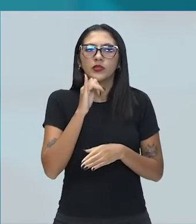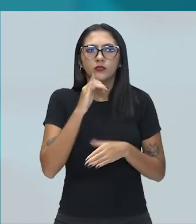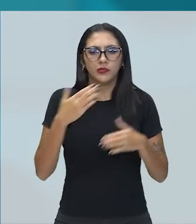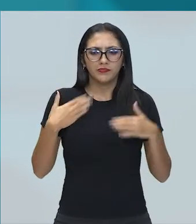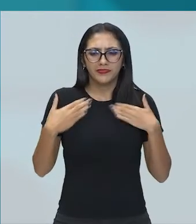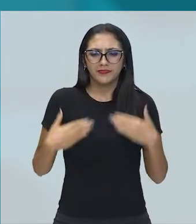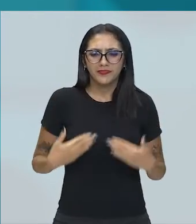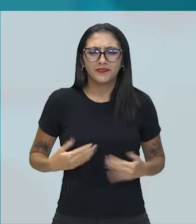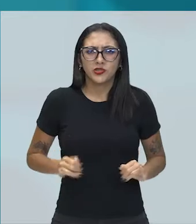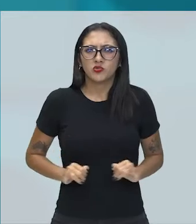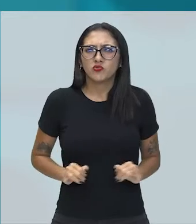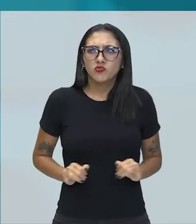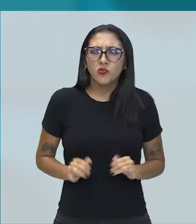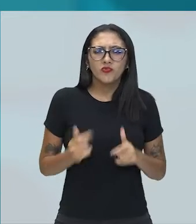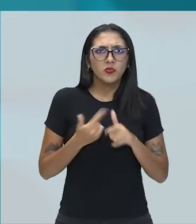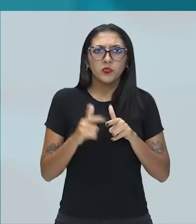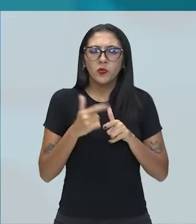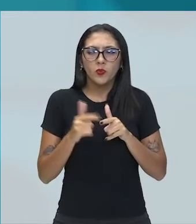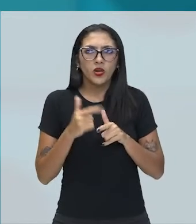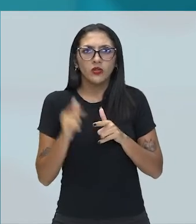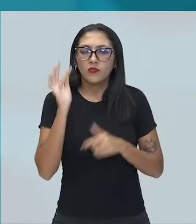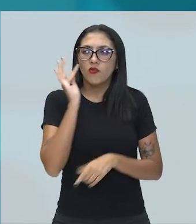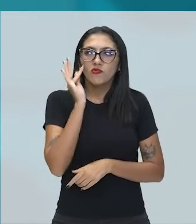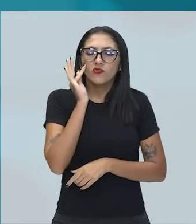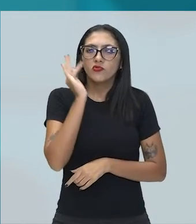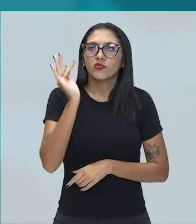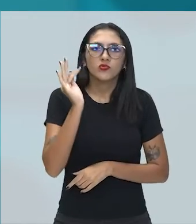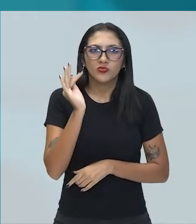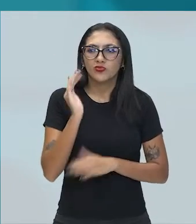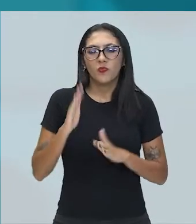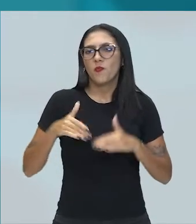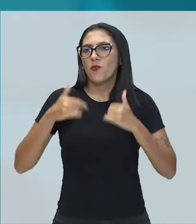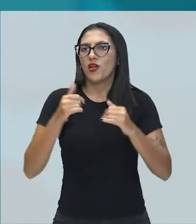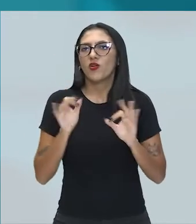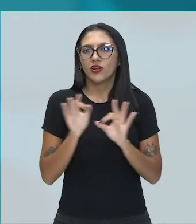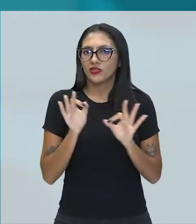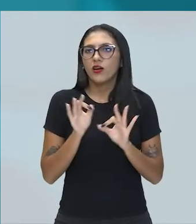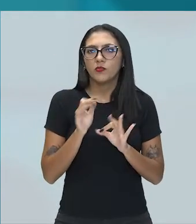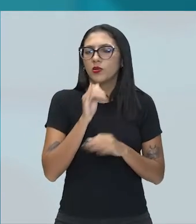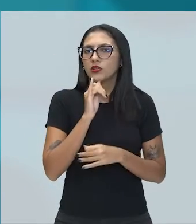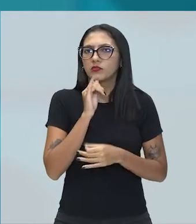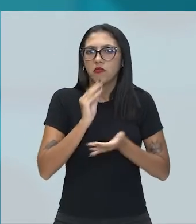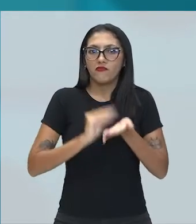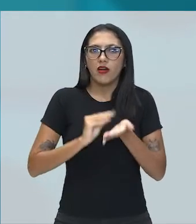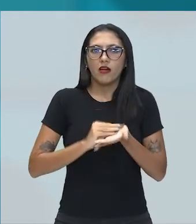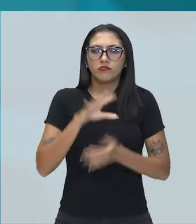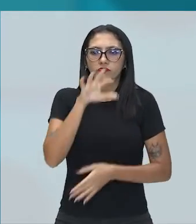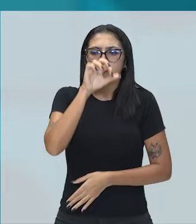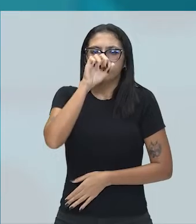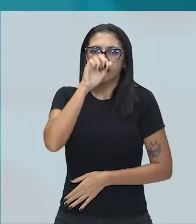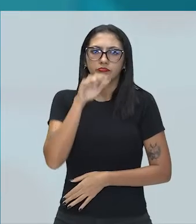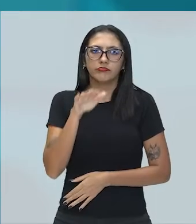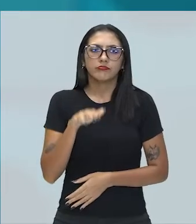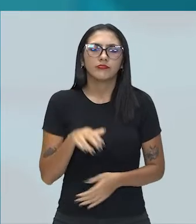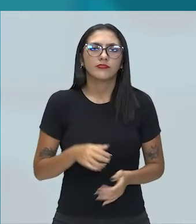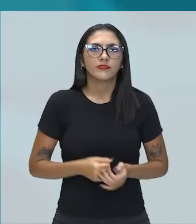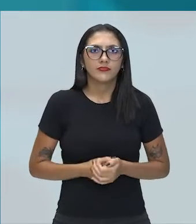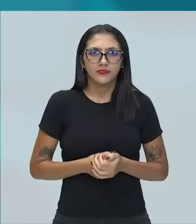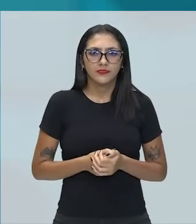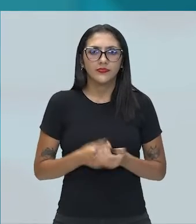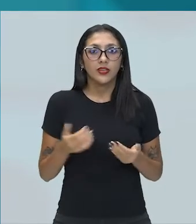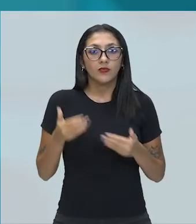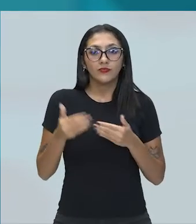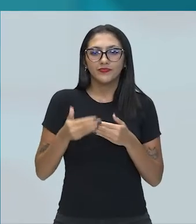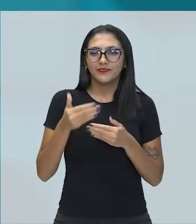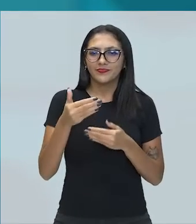sofra sequelas, às vezes irreparáveis, por conta dessa falta de oxigenação, tá certo? Então, vamos dar continuidade aqui na